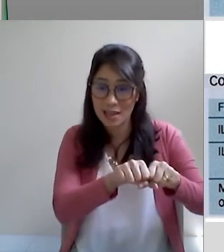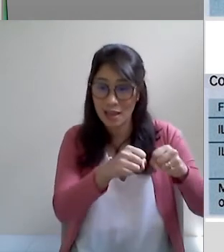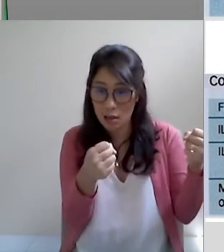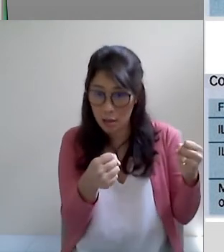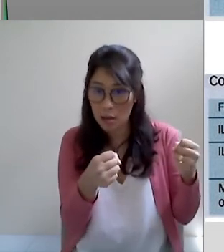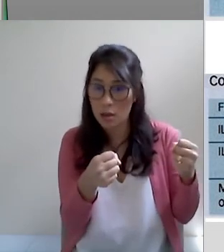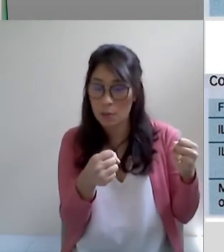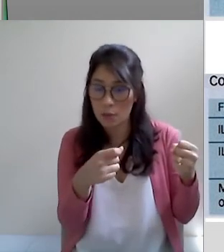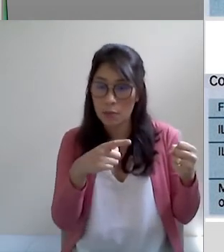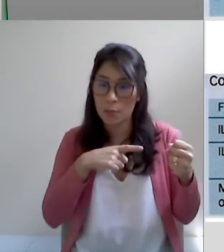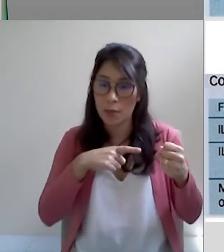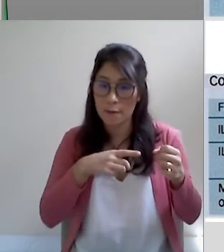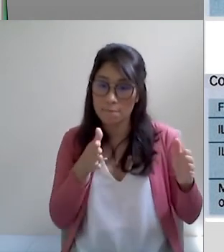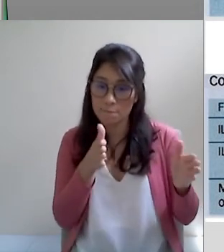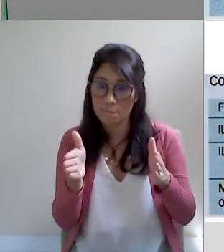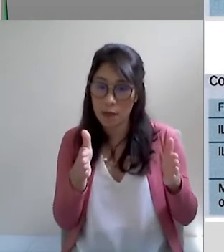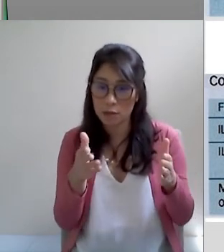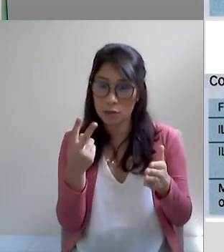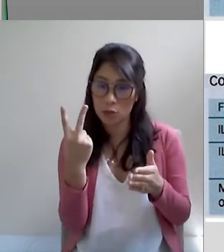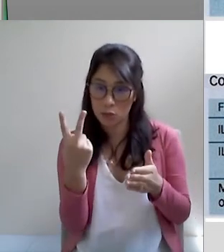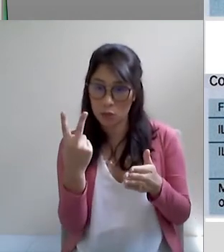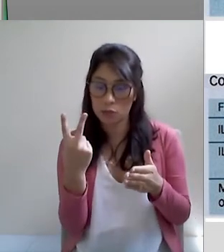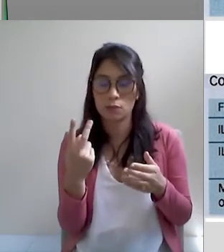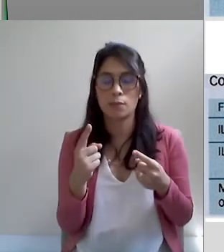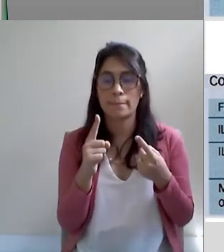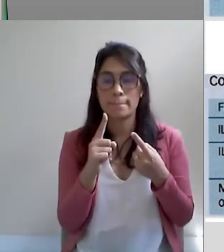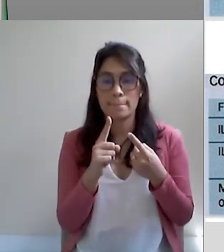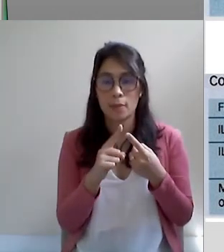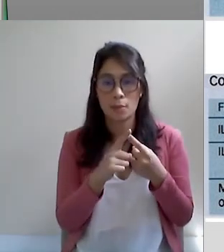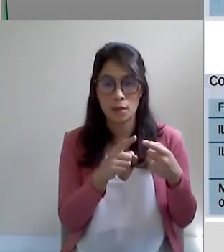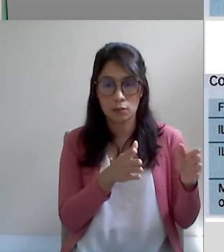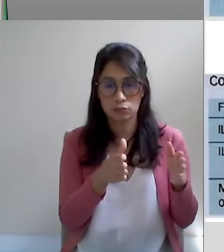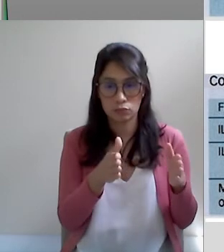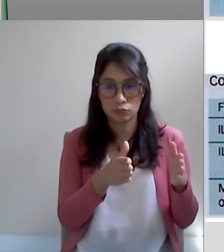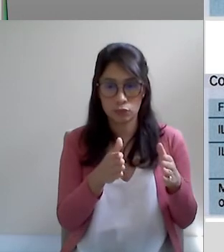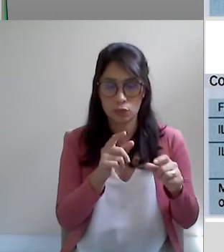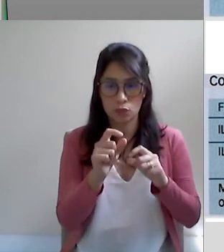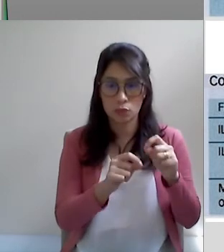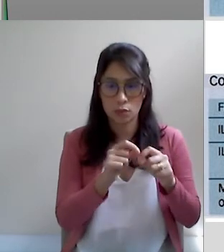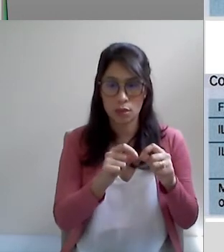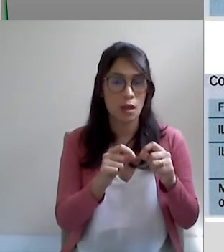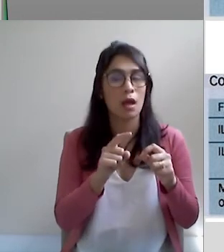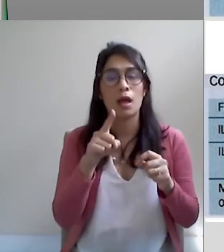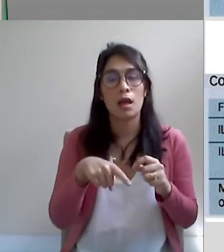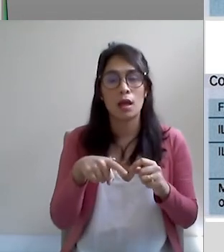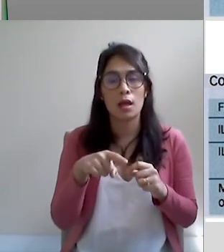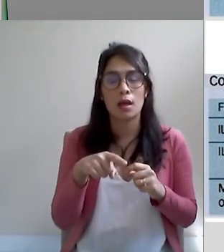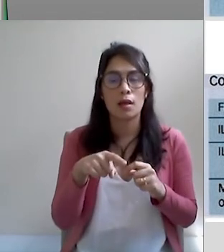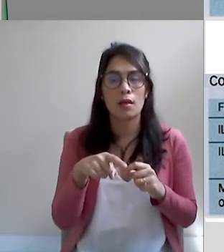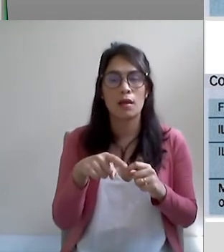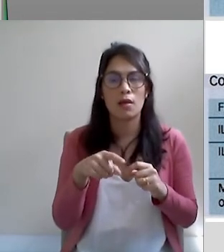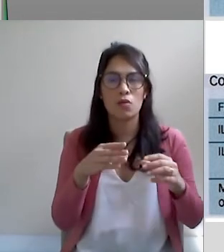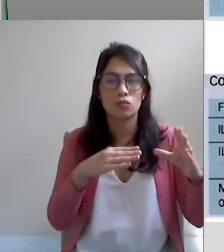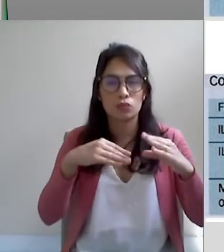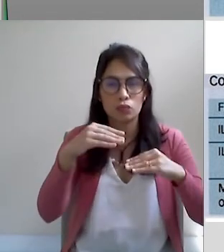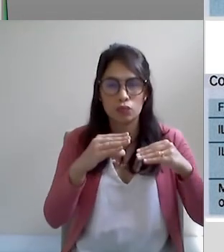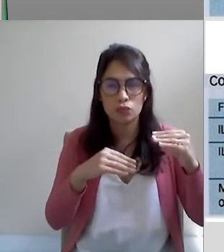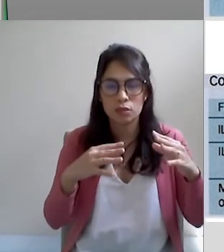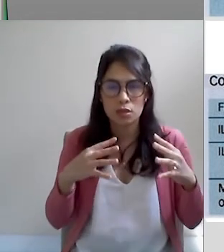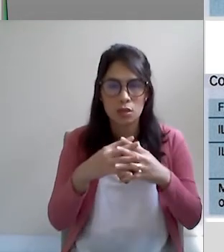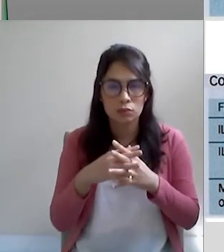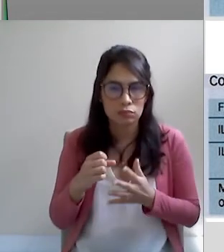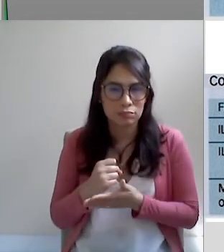pode-se observar dois estágios na resolução clínica. O calo macio, geralmente composto por tecido